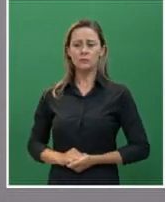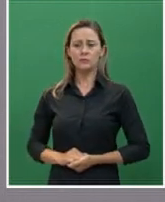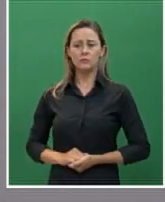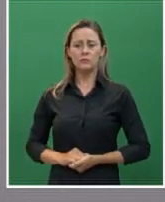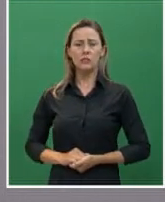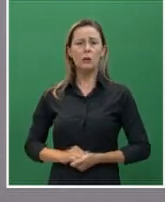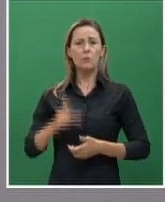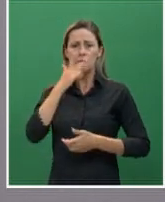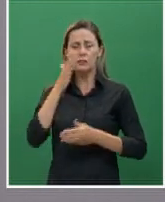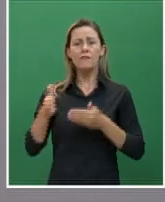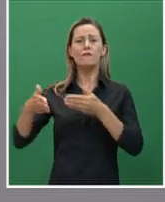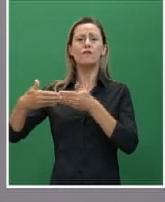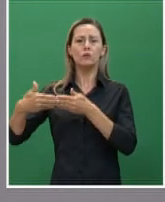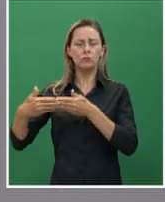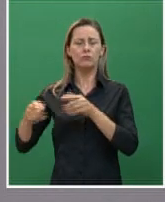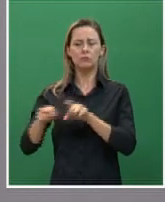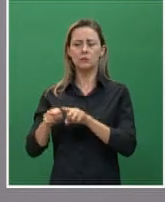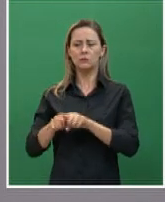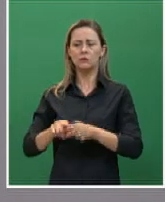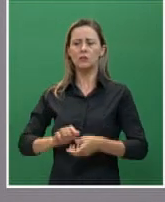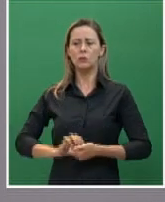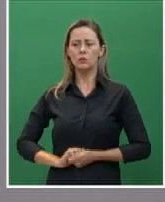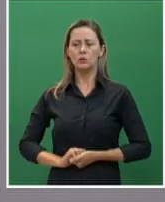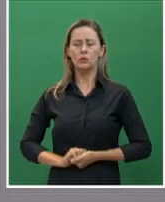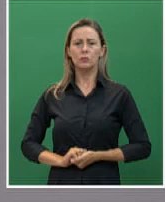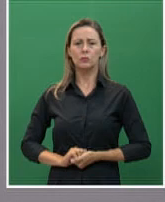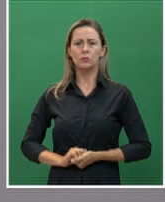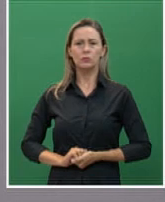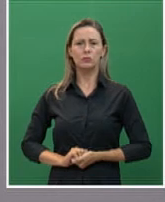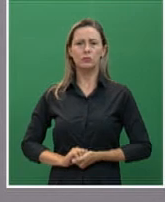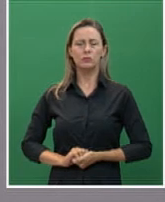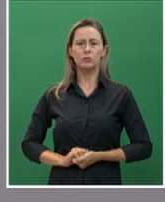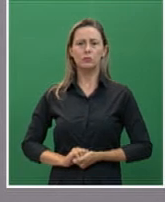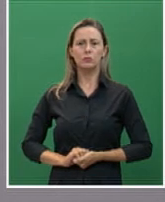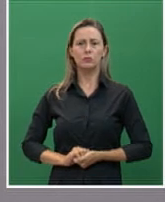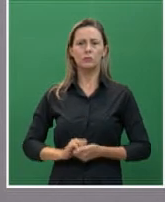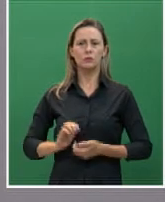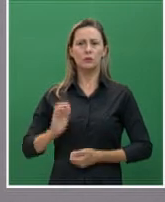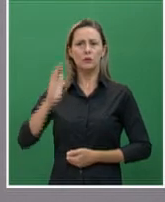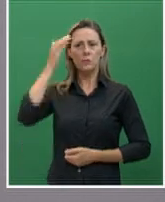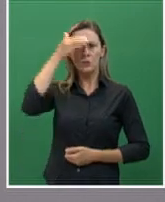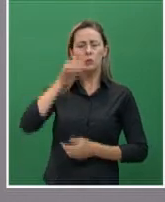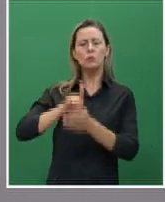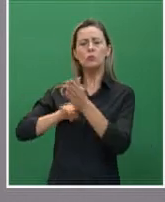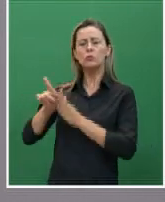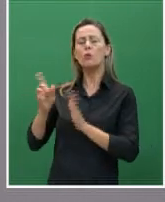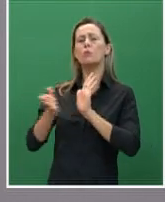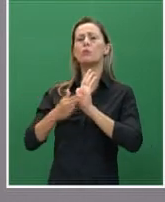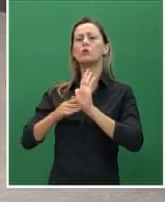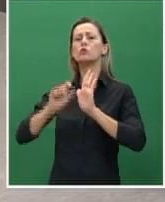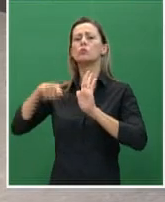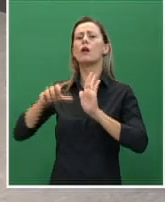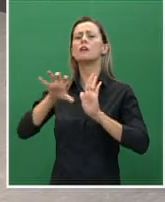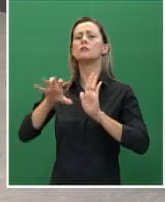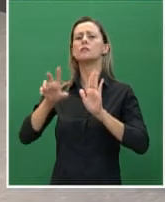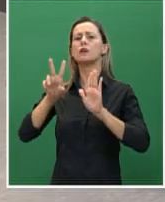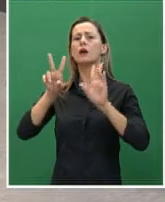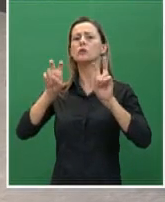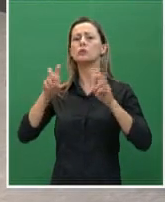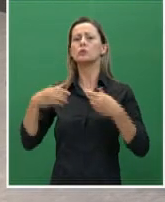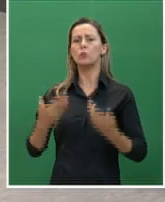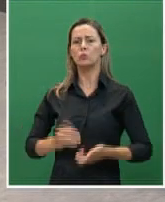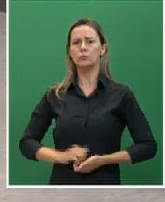desativados e orçamento Que show no candidato Mário Qual é a sua a sua proposta por para melhorar o transporte coletivo da cidade